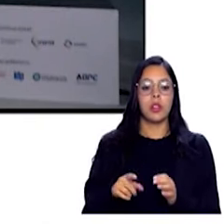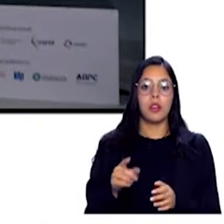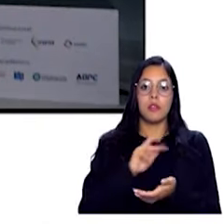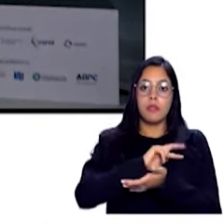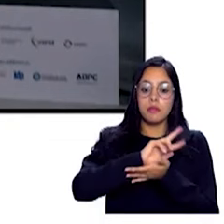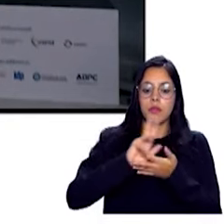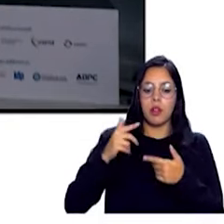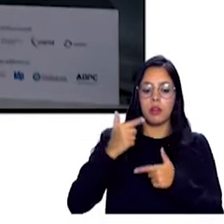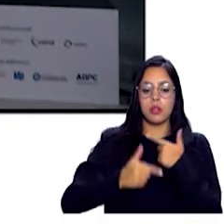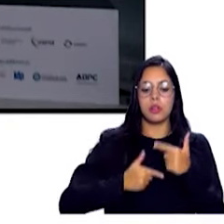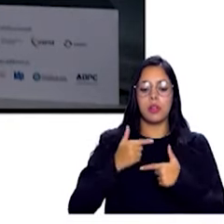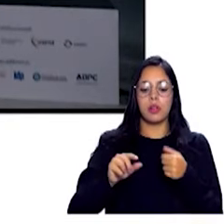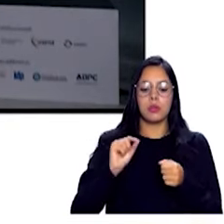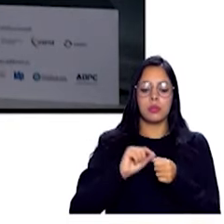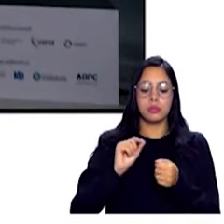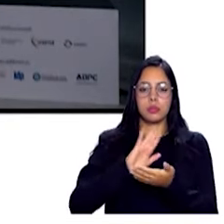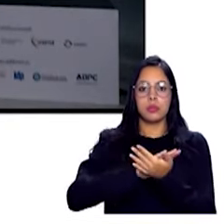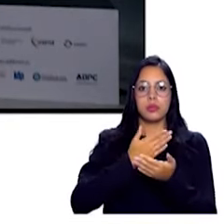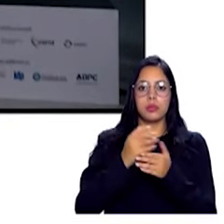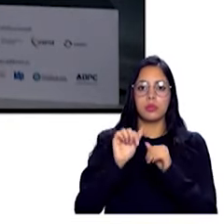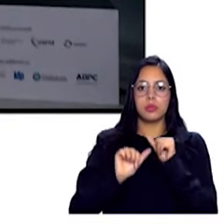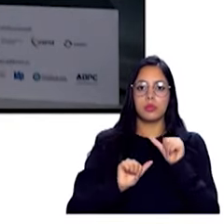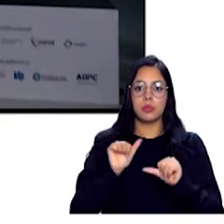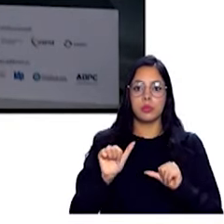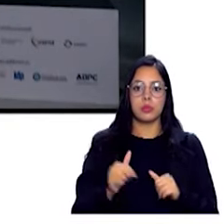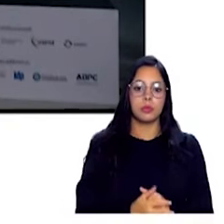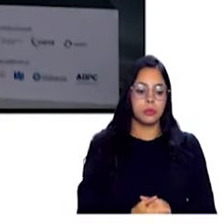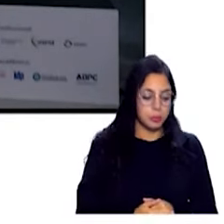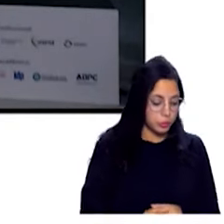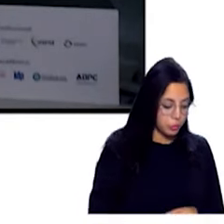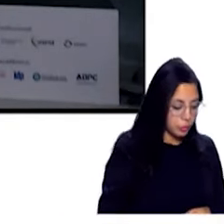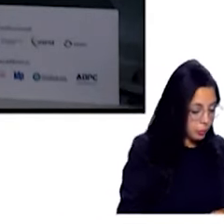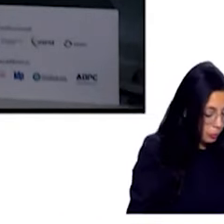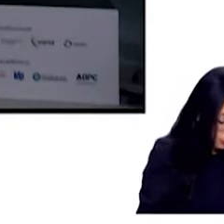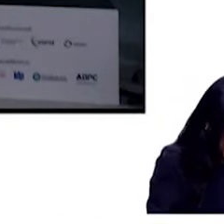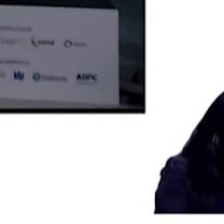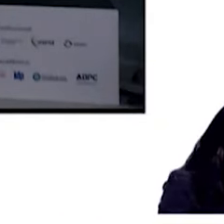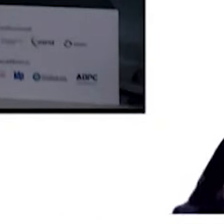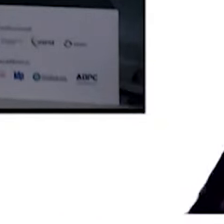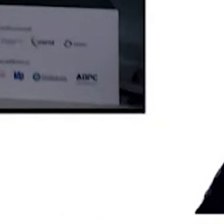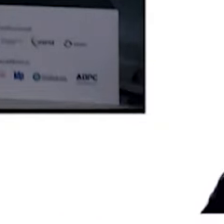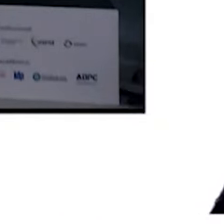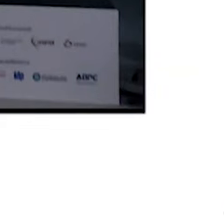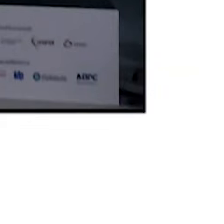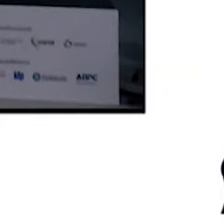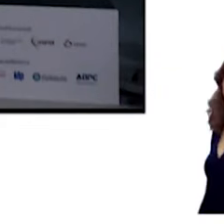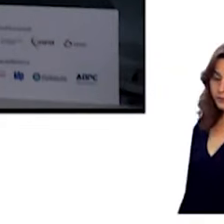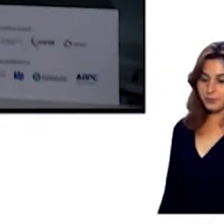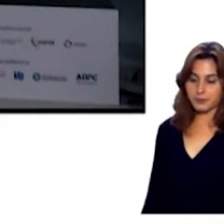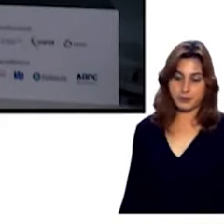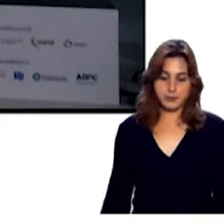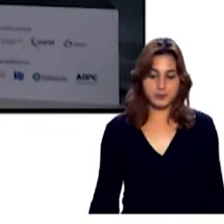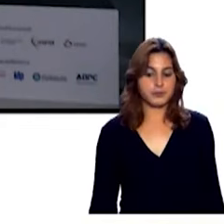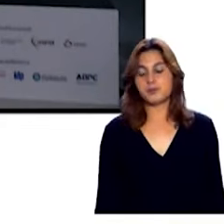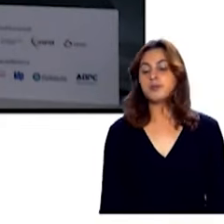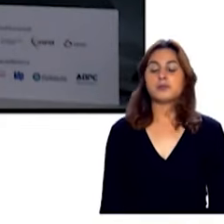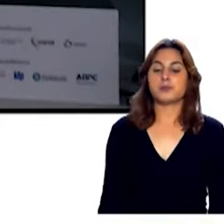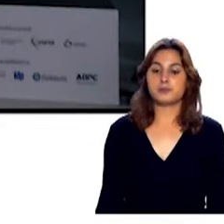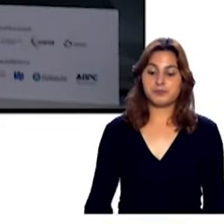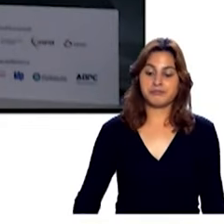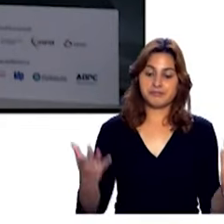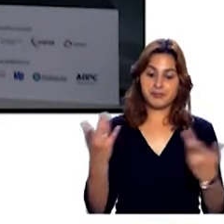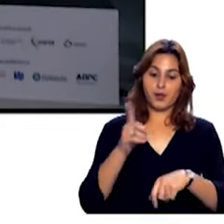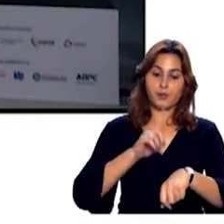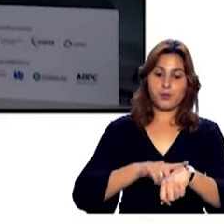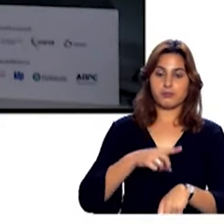acadêmica com publicações eh de âmbito nacional e internacional passo a palavra então para o tempo de 30